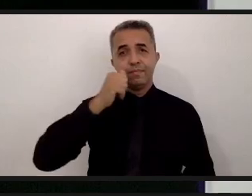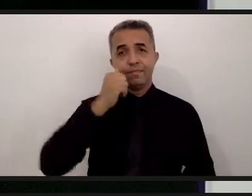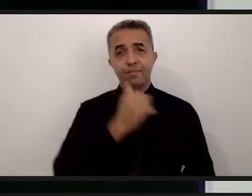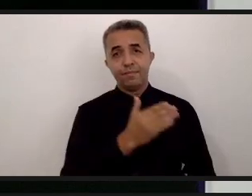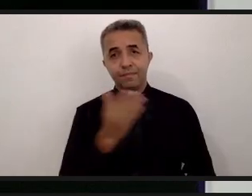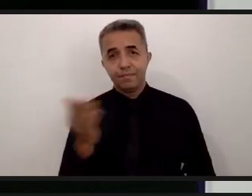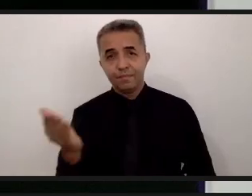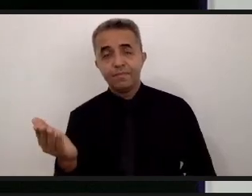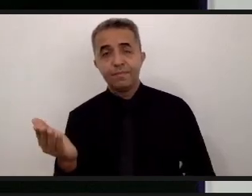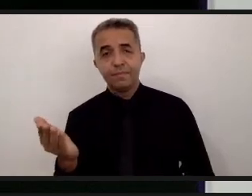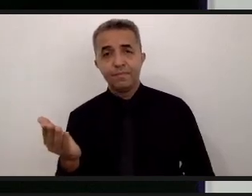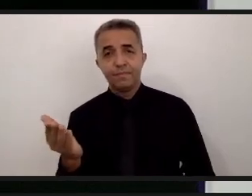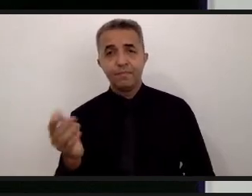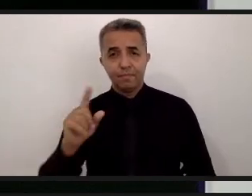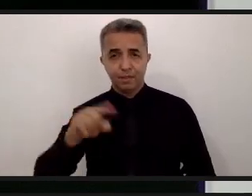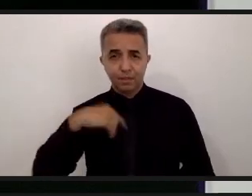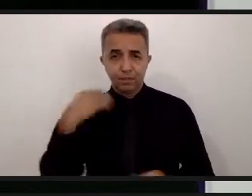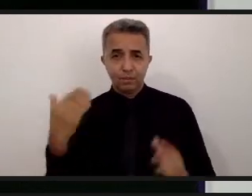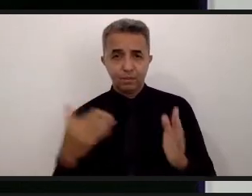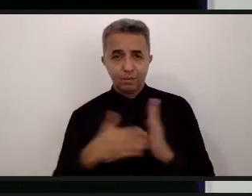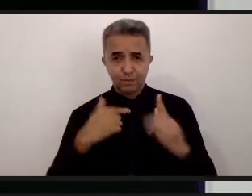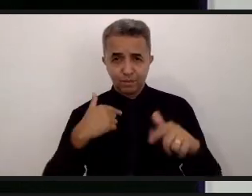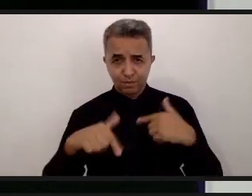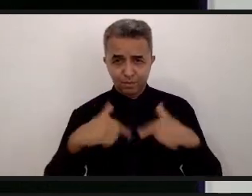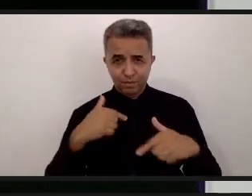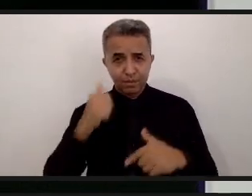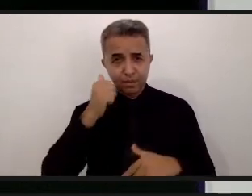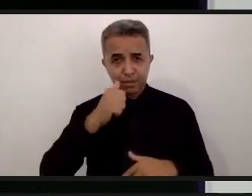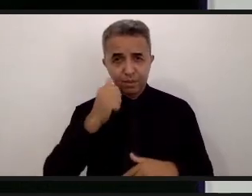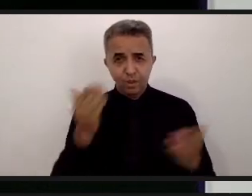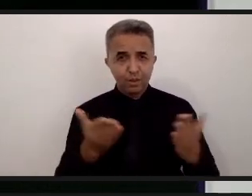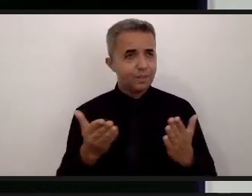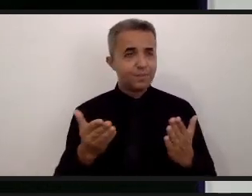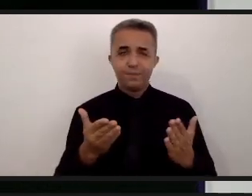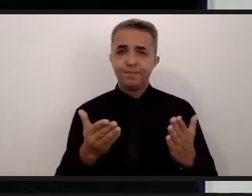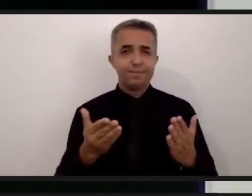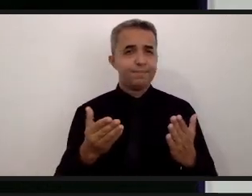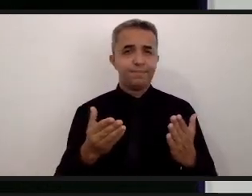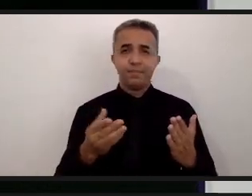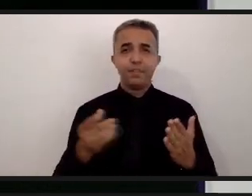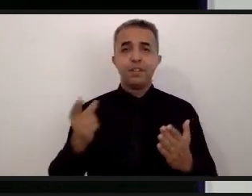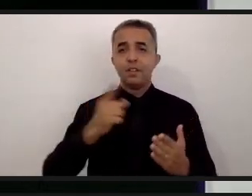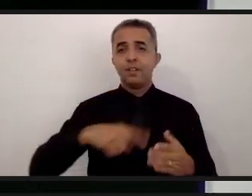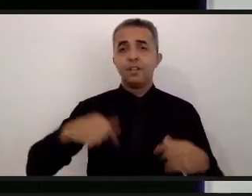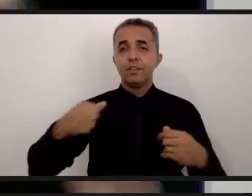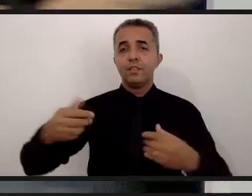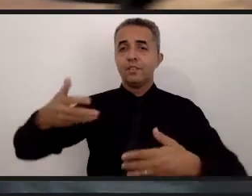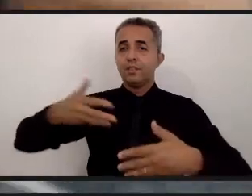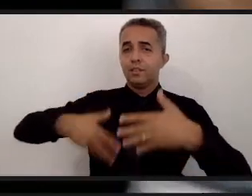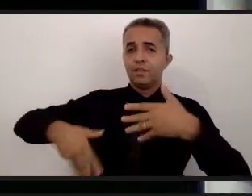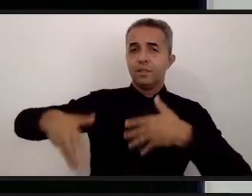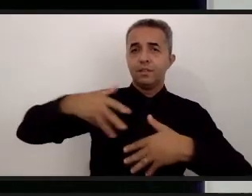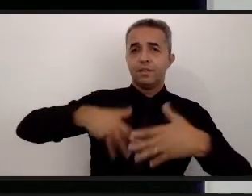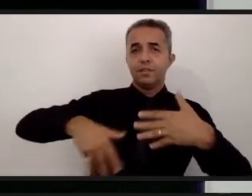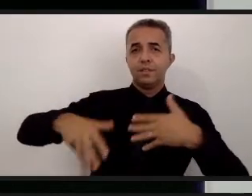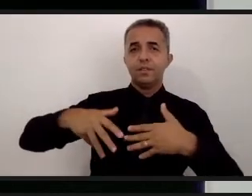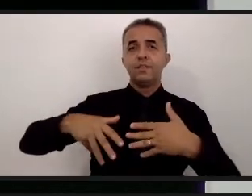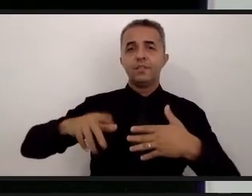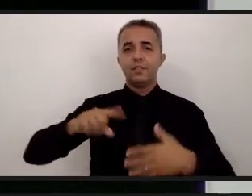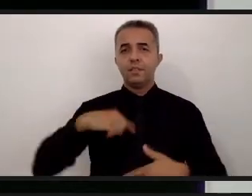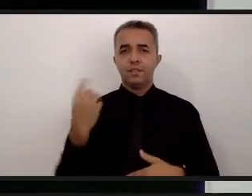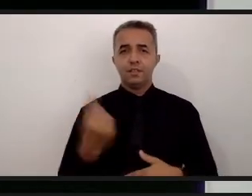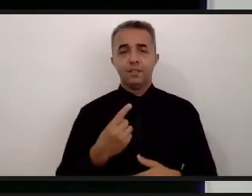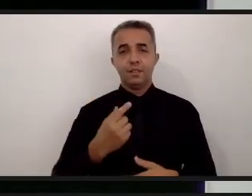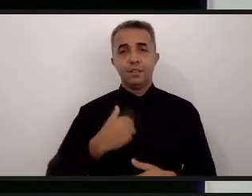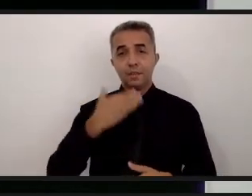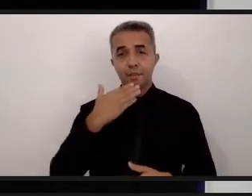elas não são. Né? Nós nascemos e fomos criadas para ser cuidadas. E aí eu peço licença para falar um pouquinho da